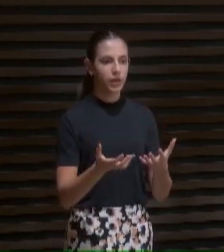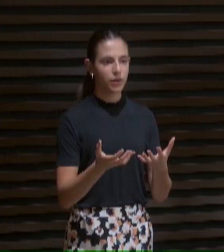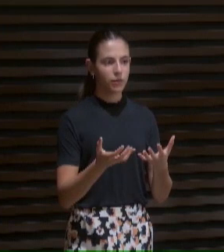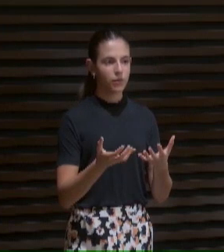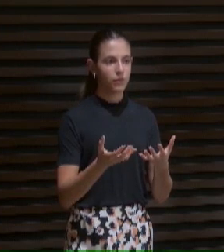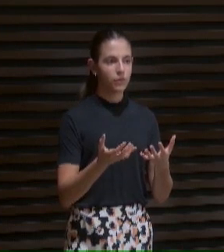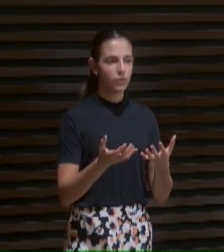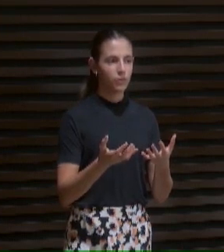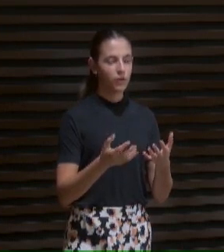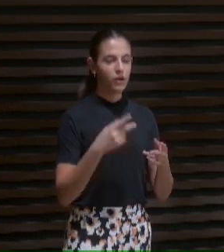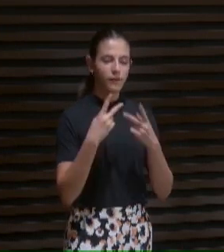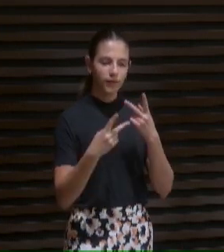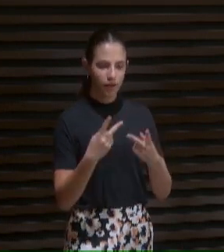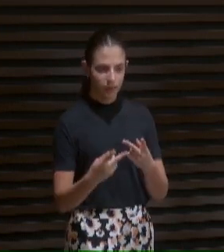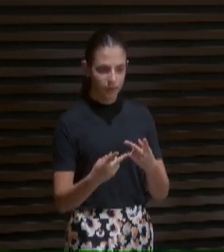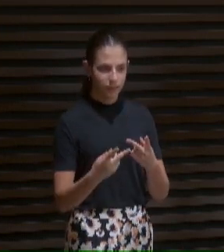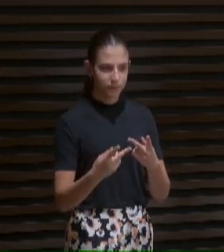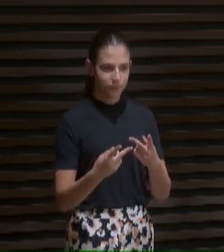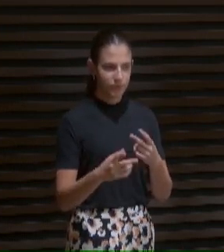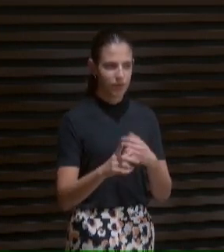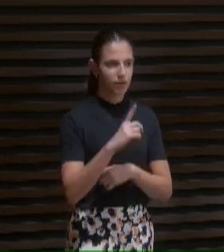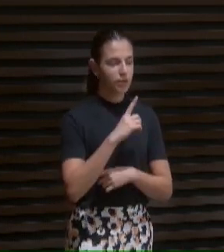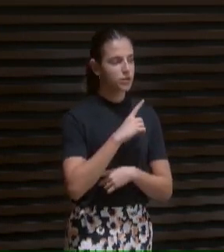que havia